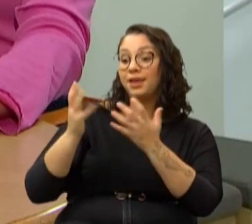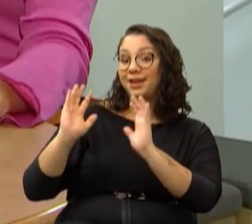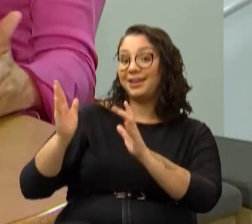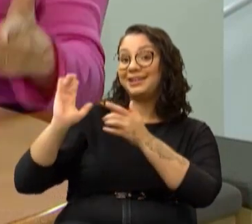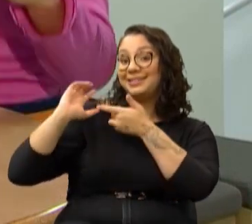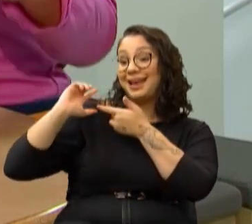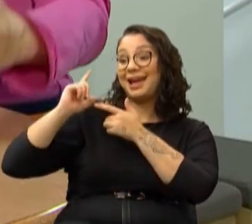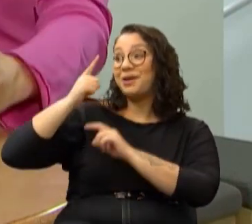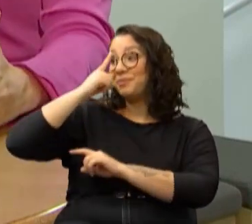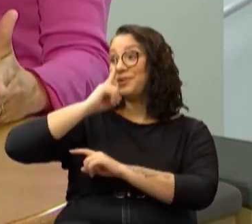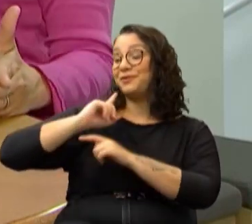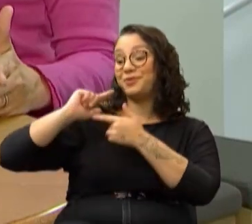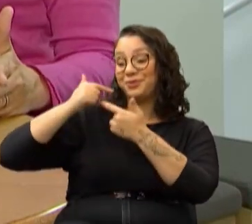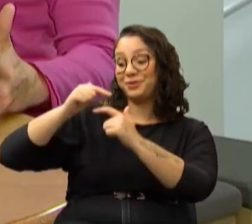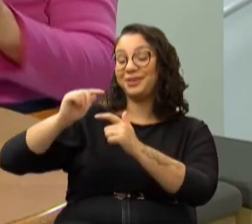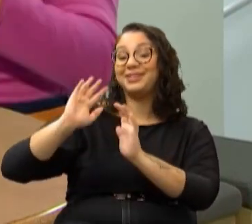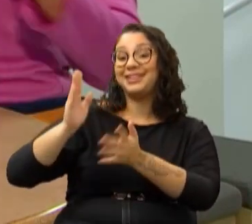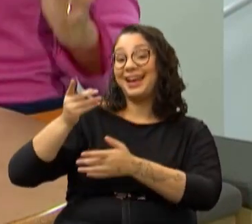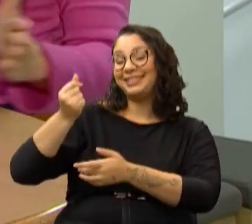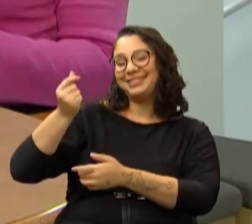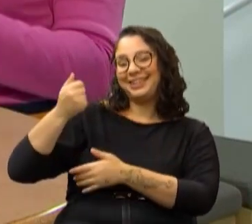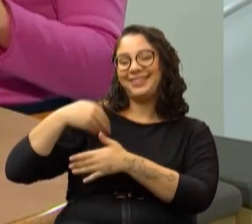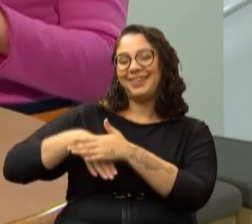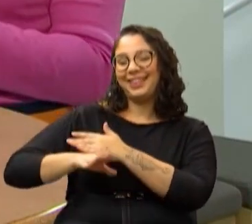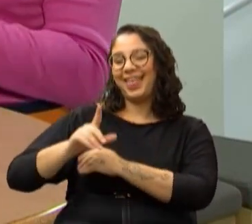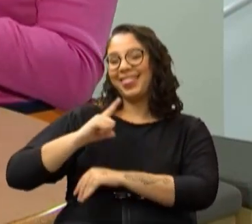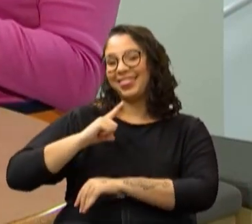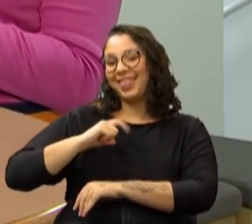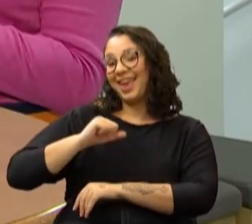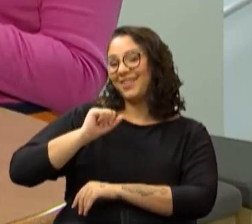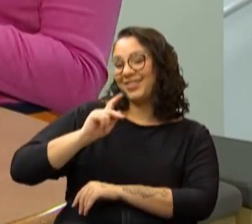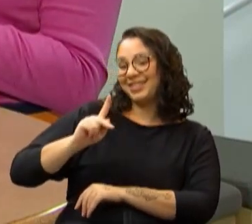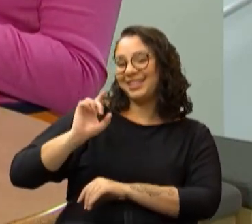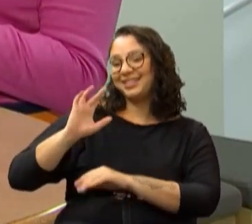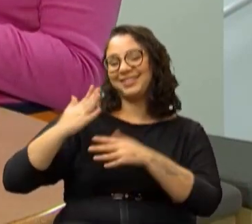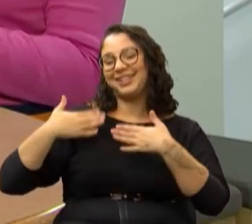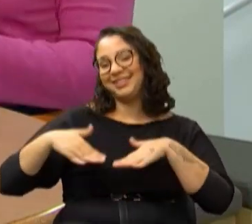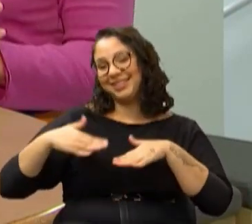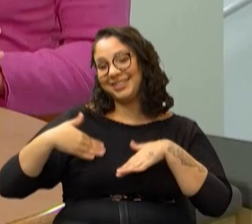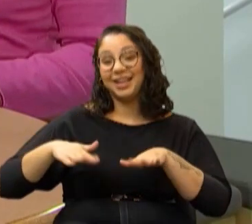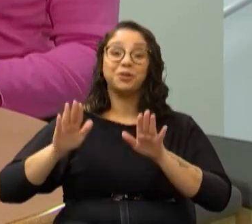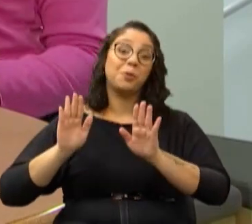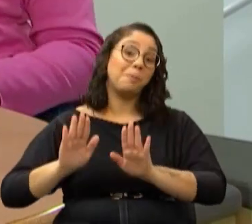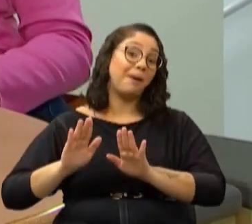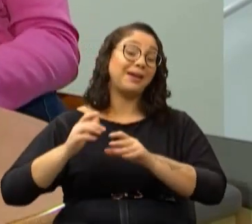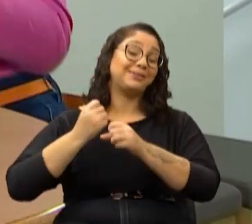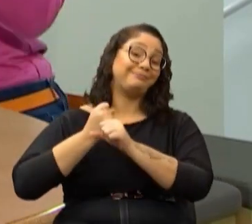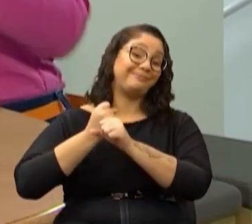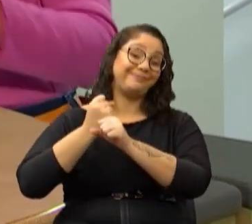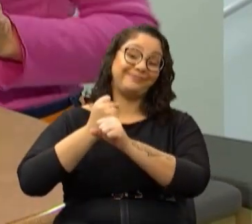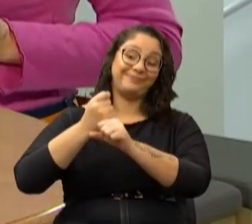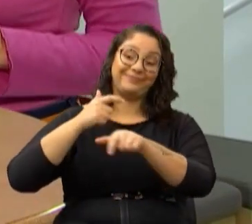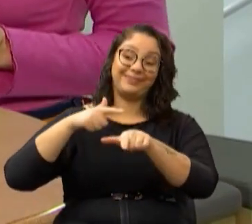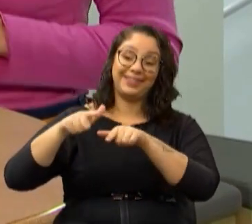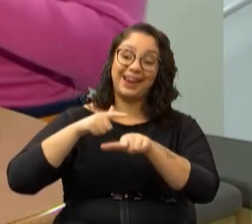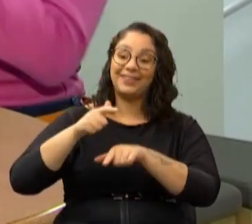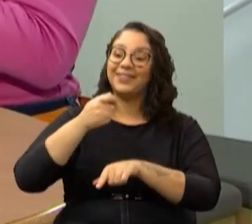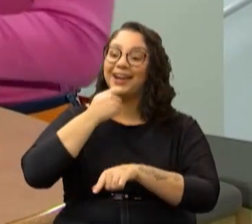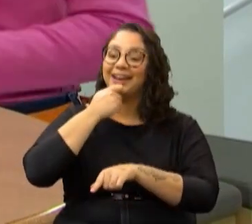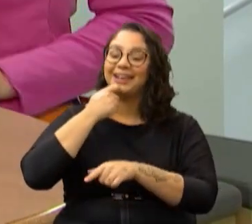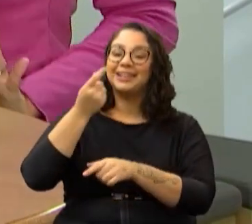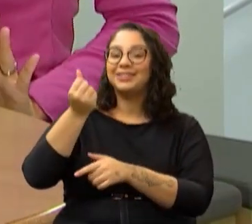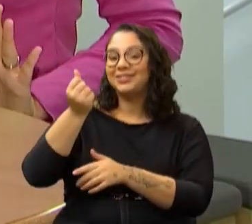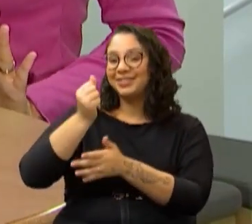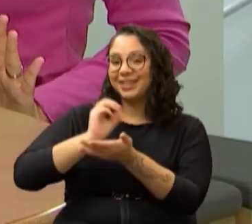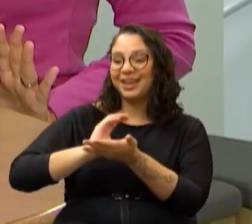perfil conservador, onde eu já estou com o dinheiro ali guardado, aposentado só descansando. Mas ainda tem muitos anos de trabalho